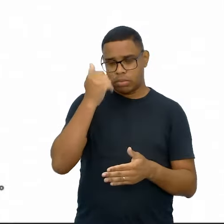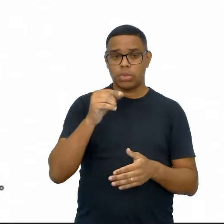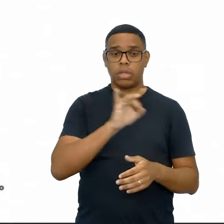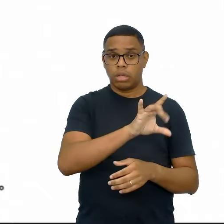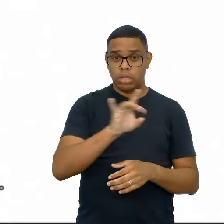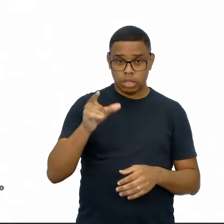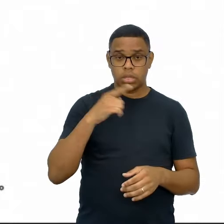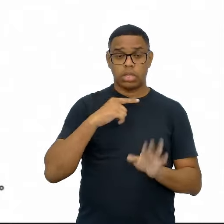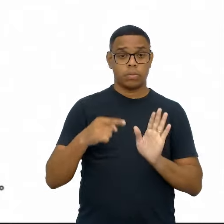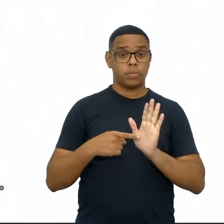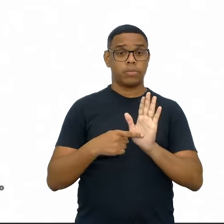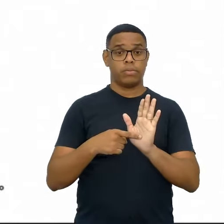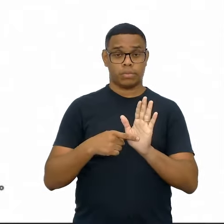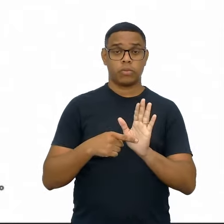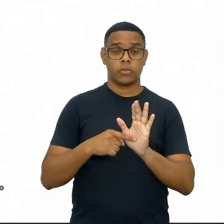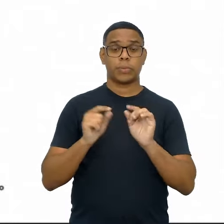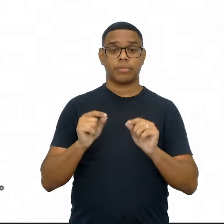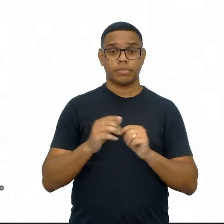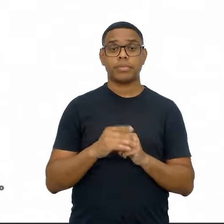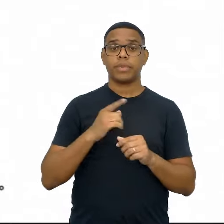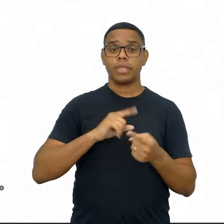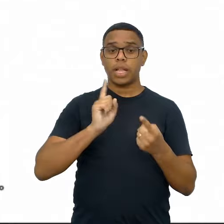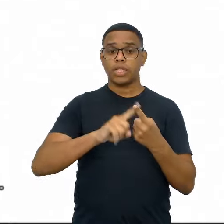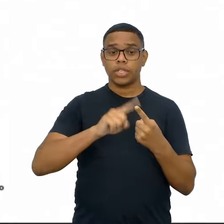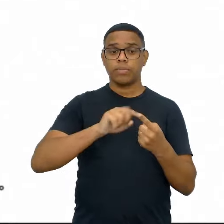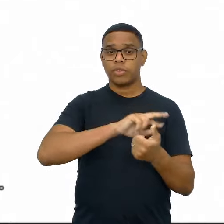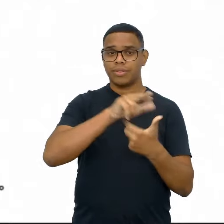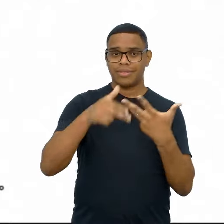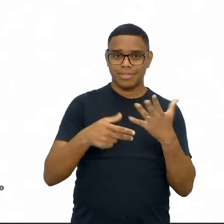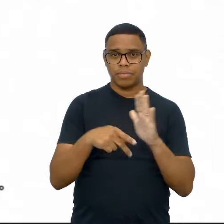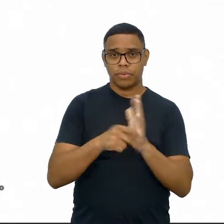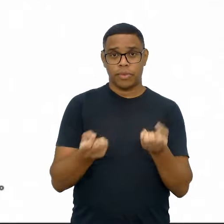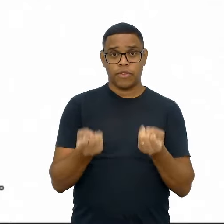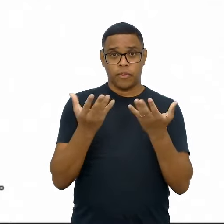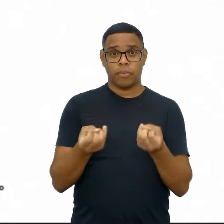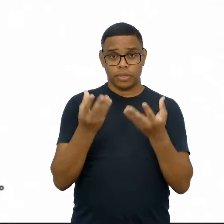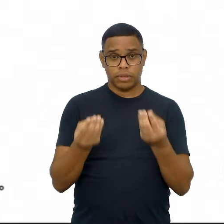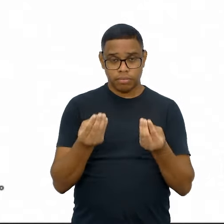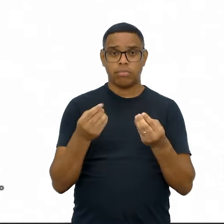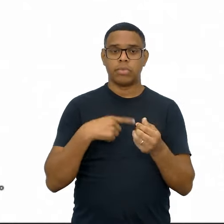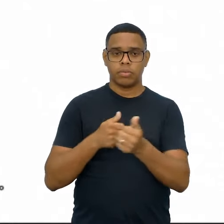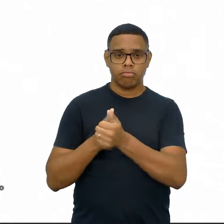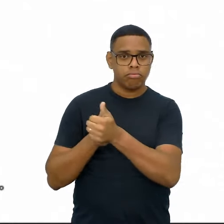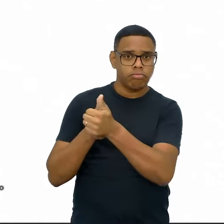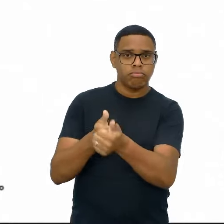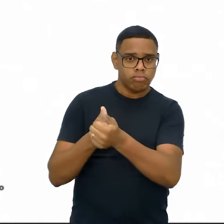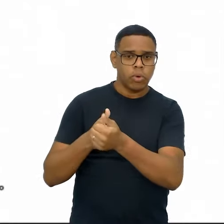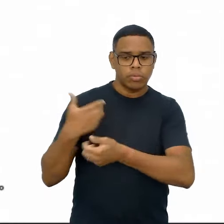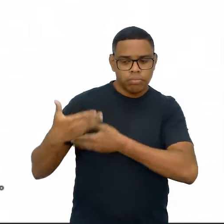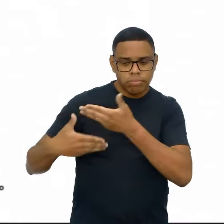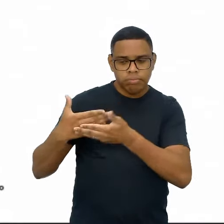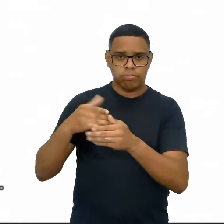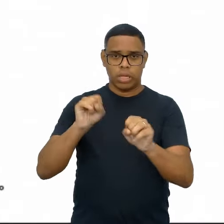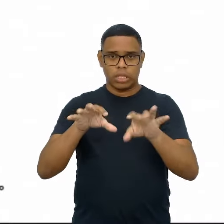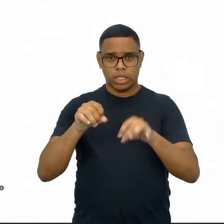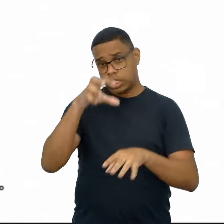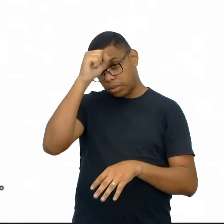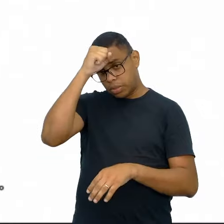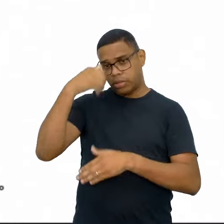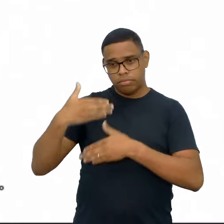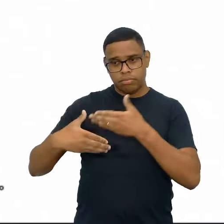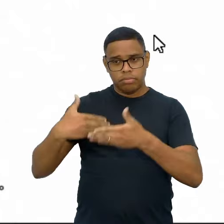delas, elas apresentam um tipo de informação, né, que ela possibilita um acompanhamento do processo de